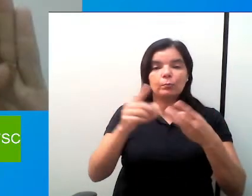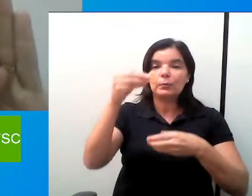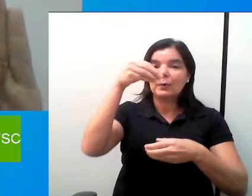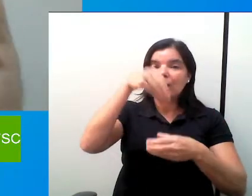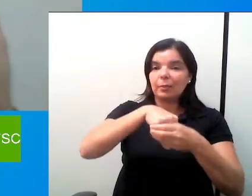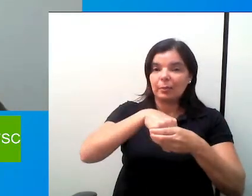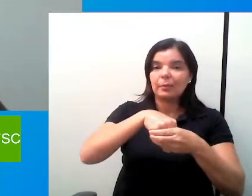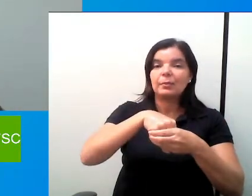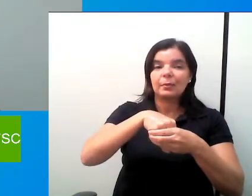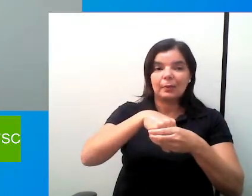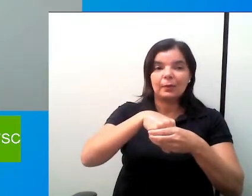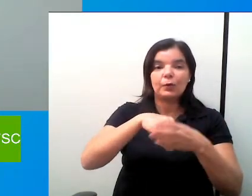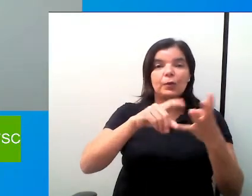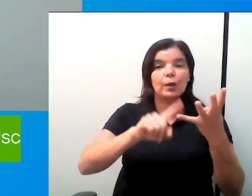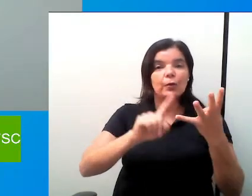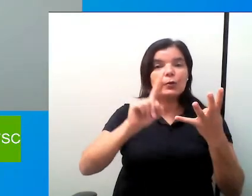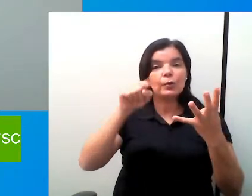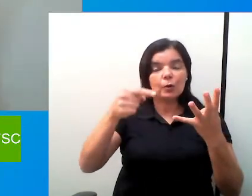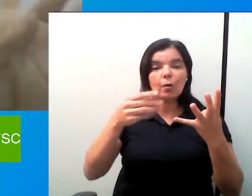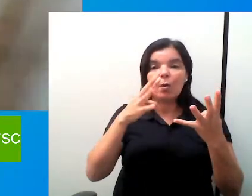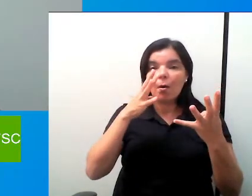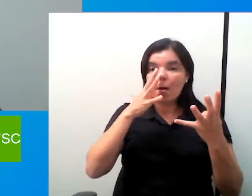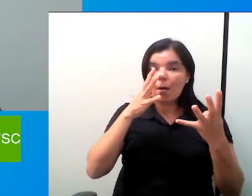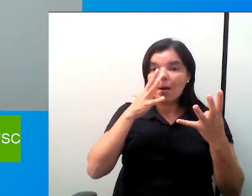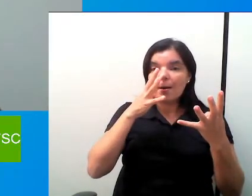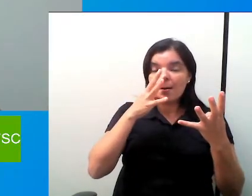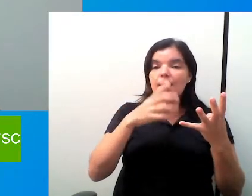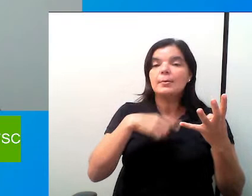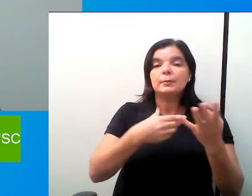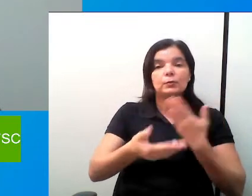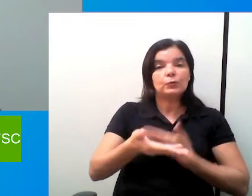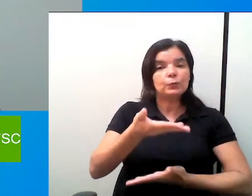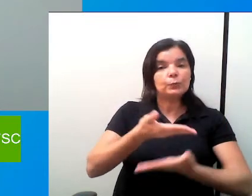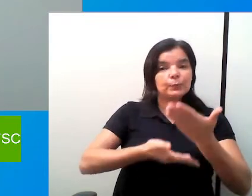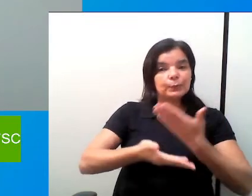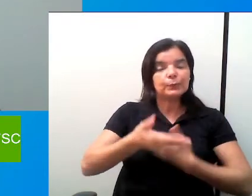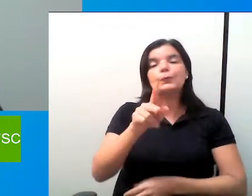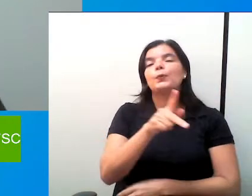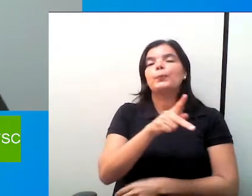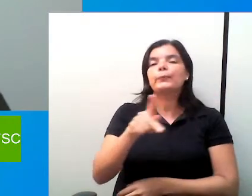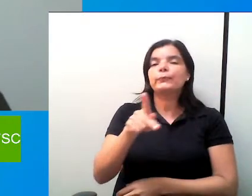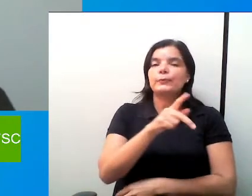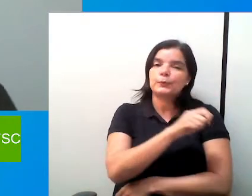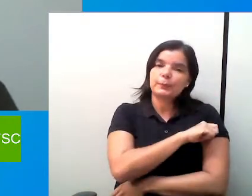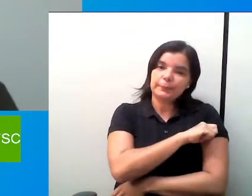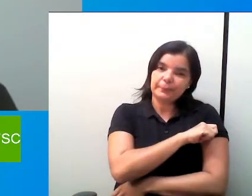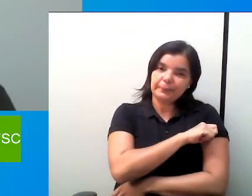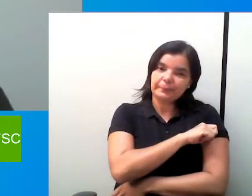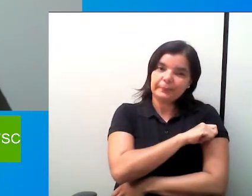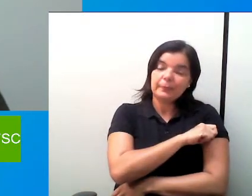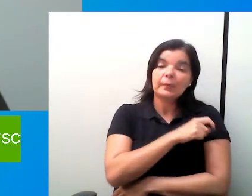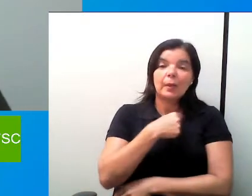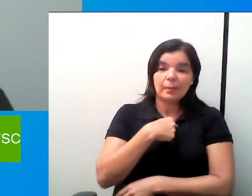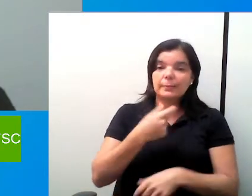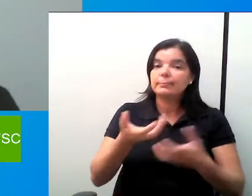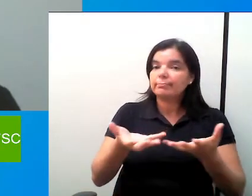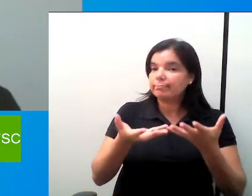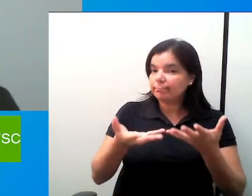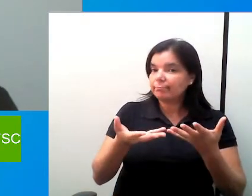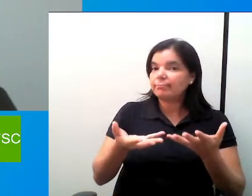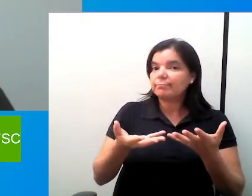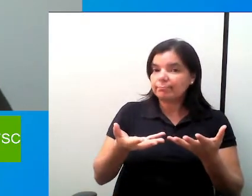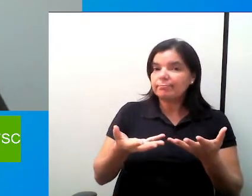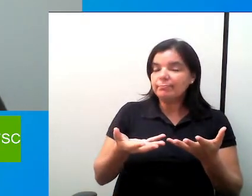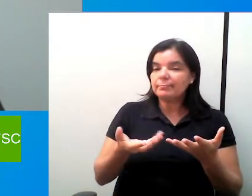o teu trabalho, e a outra é assistindo, né, e se relacionando aqui professor-aluno. Então, é isso que a gente pretende fazer. Isso